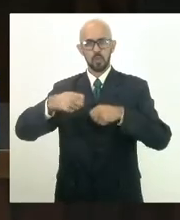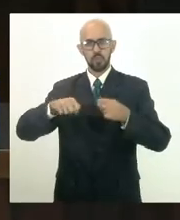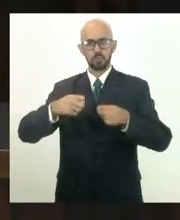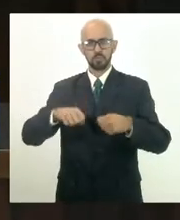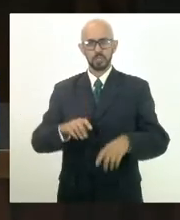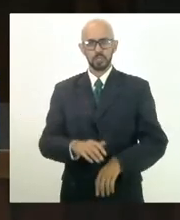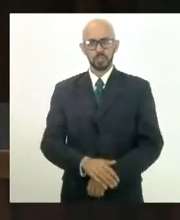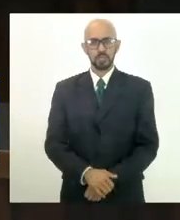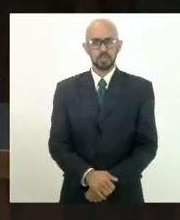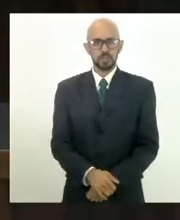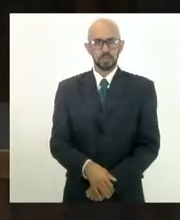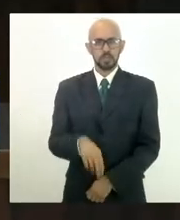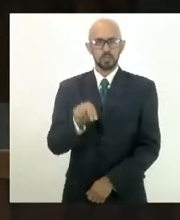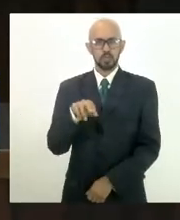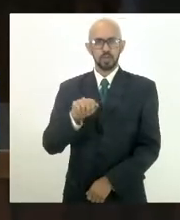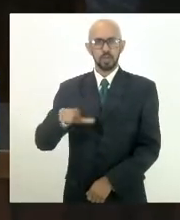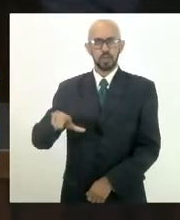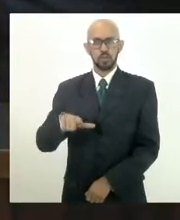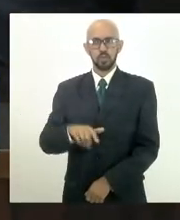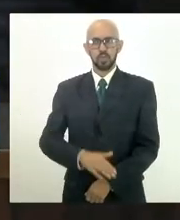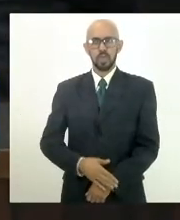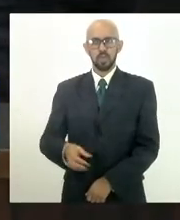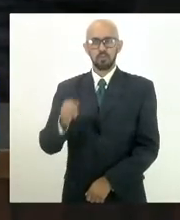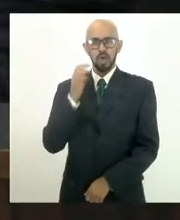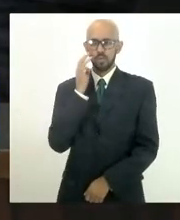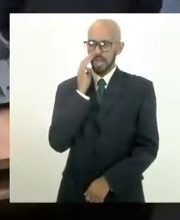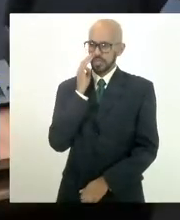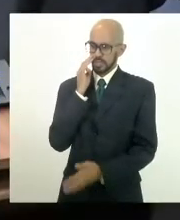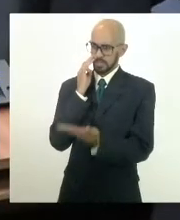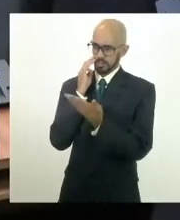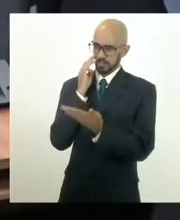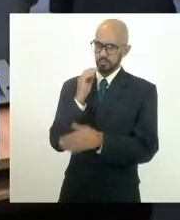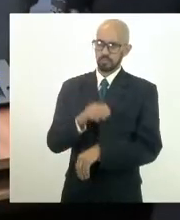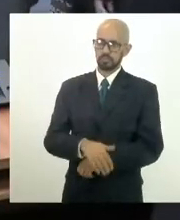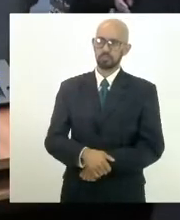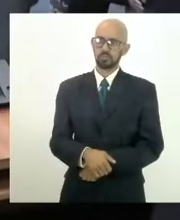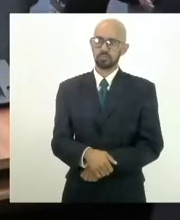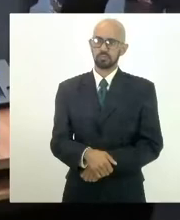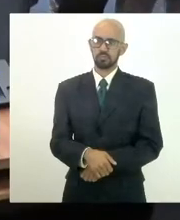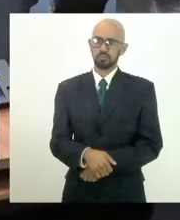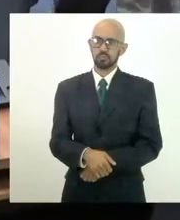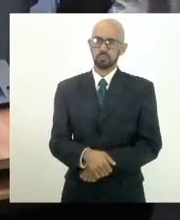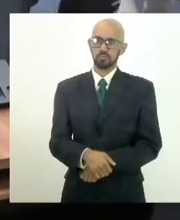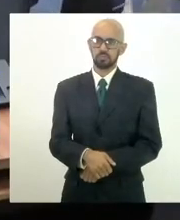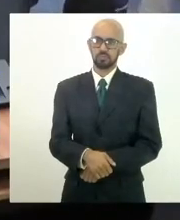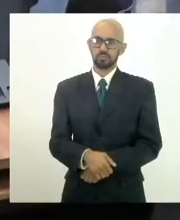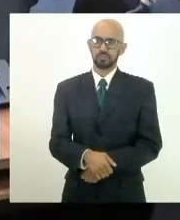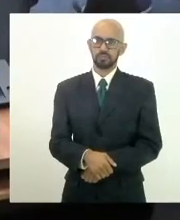Economia, deputado Noel de Carvalho. Deputado Valdeque Carneiro. Rubens, por favor.